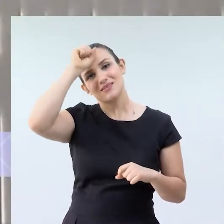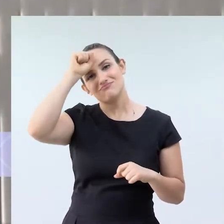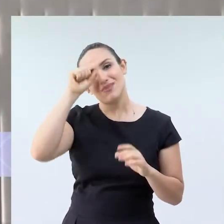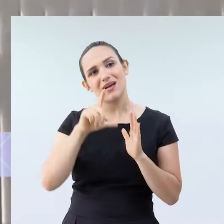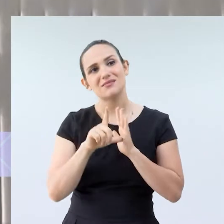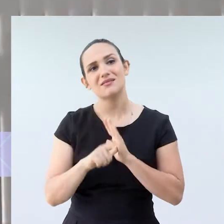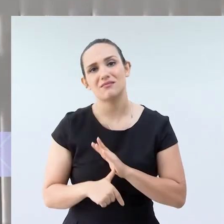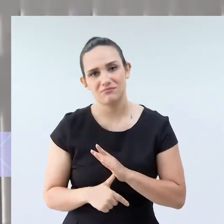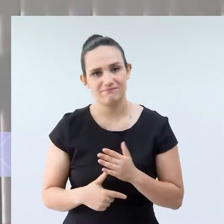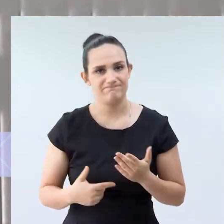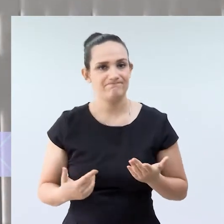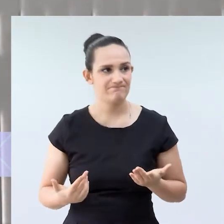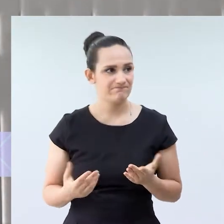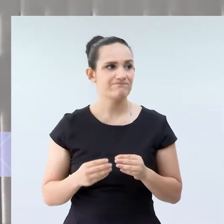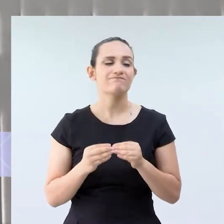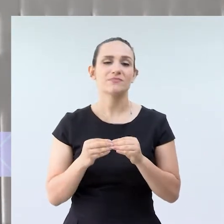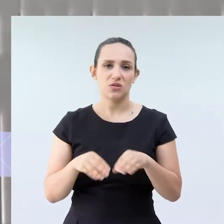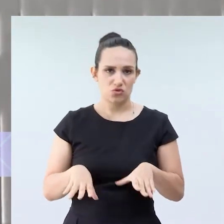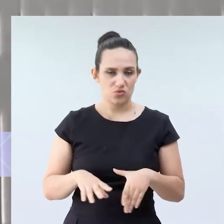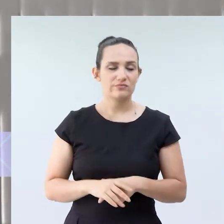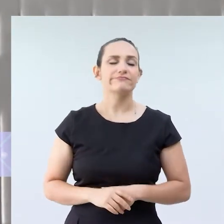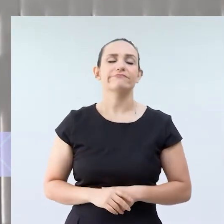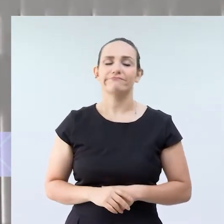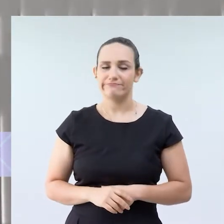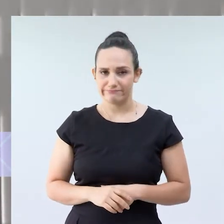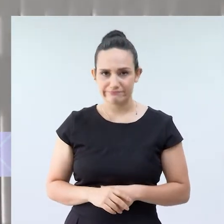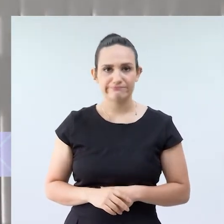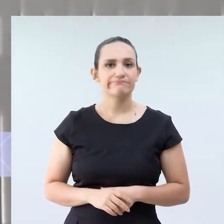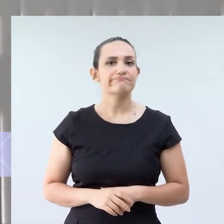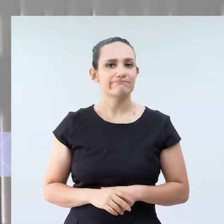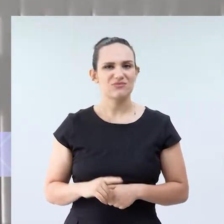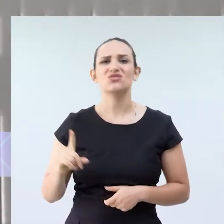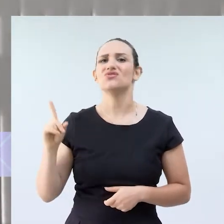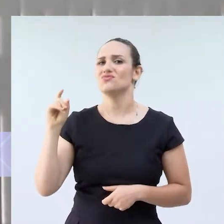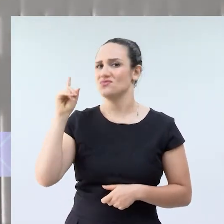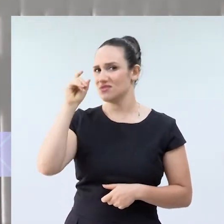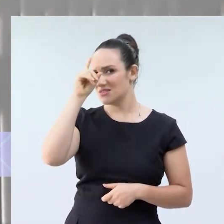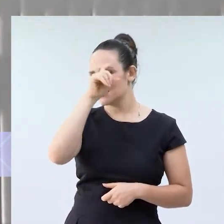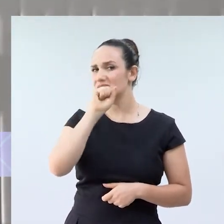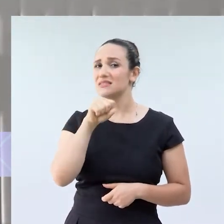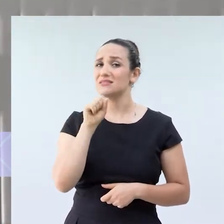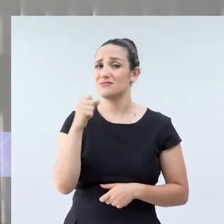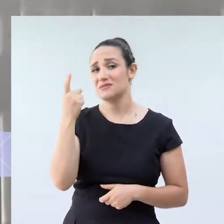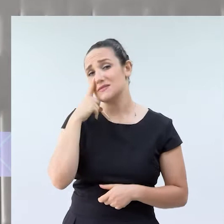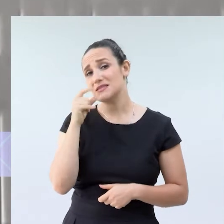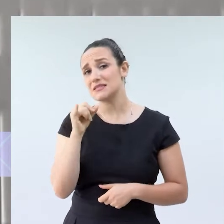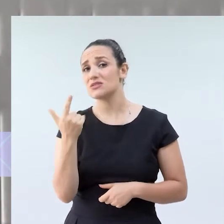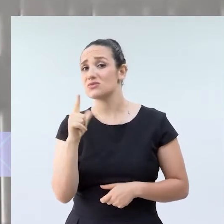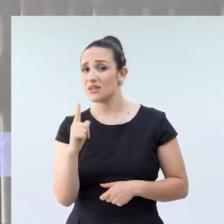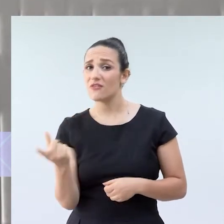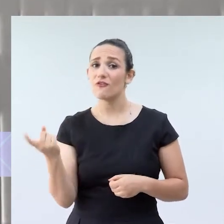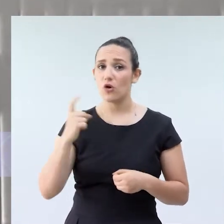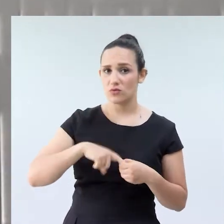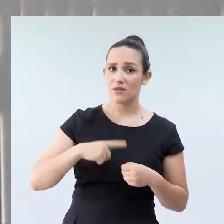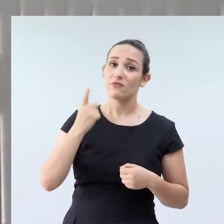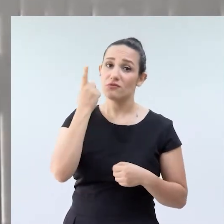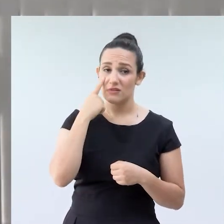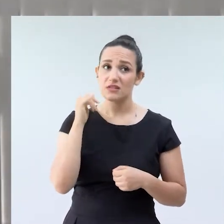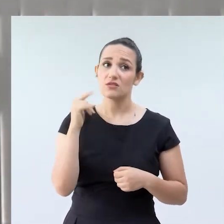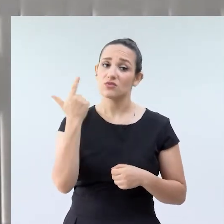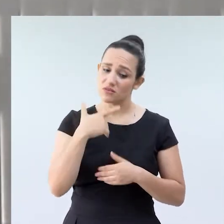né? Esse é um impacto muito difícil de se recuperar, vamos recuperar ao longo do